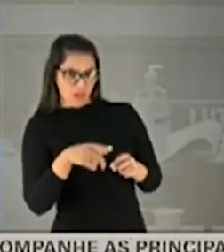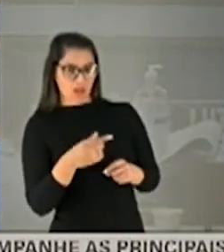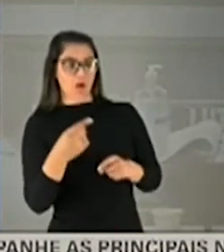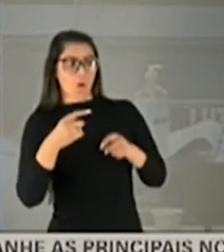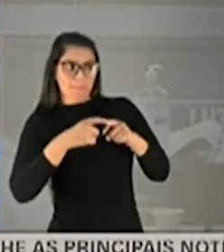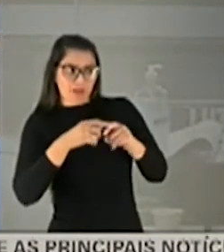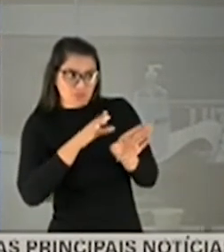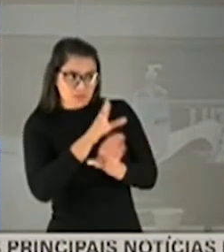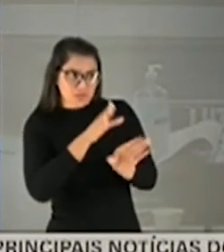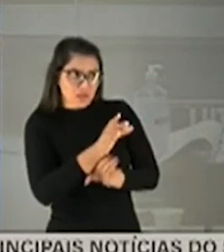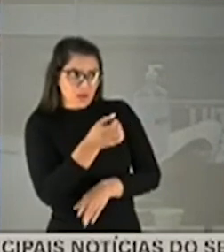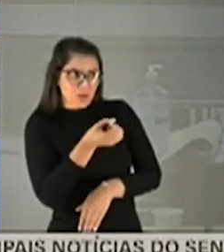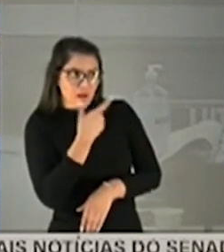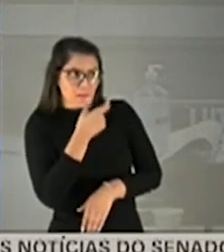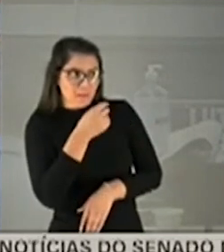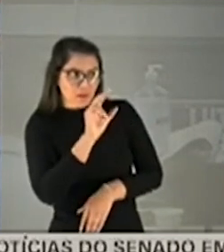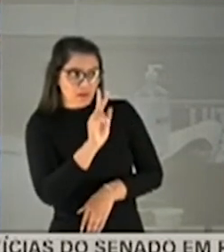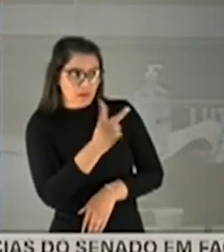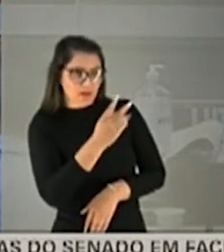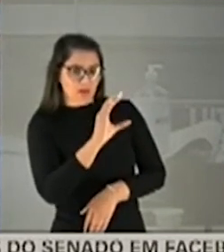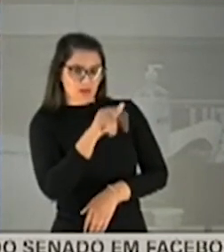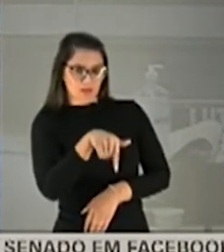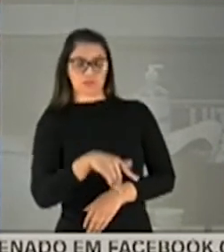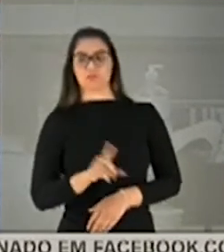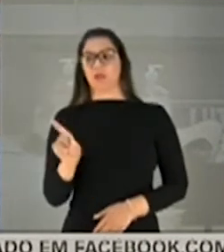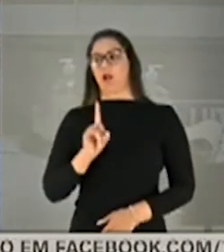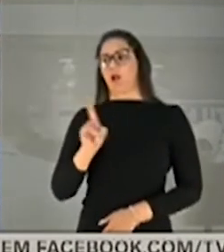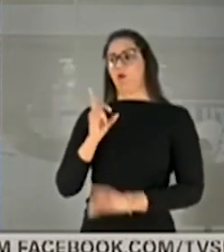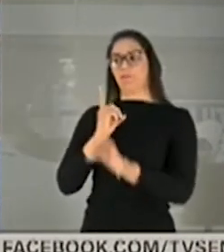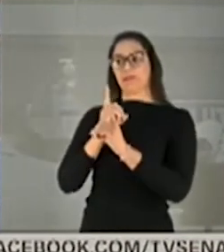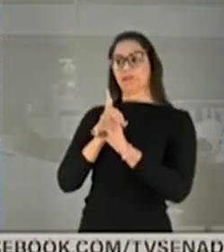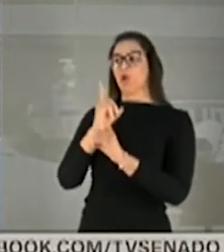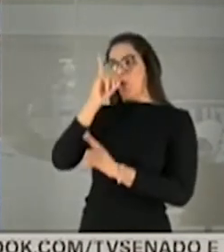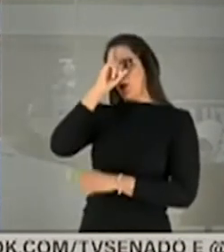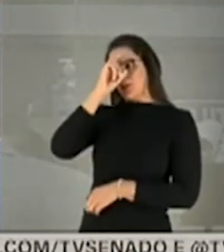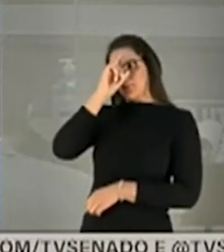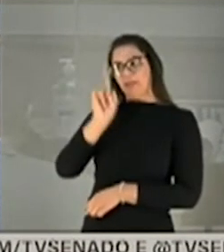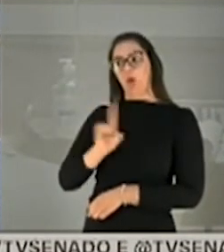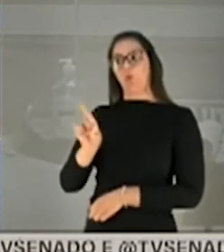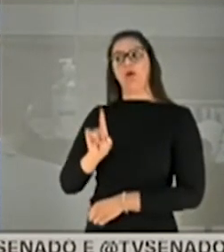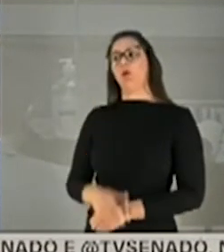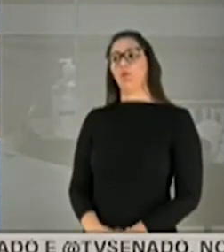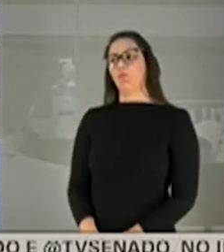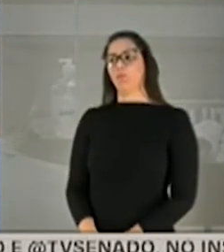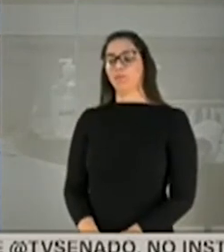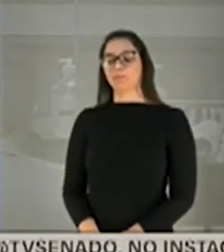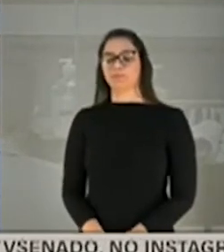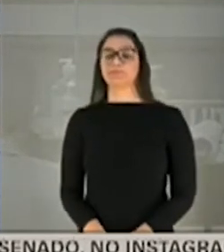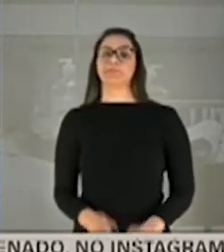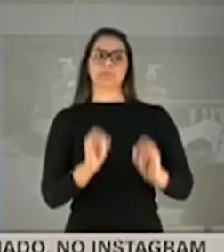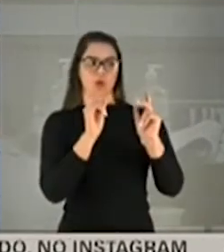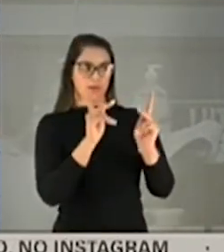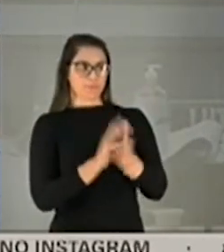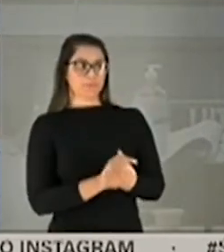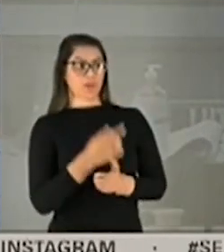estavam lhe atendendo? Não, os que me atenderam no hospital, não. Pois é, mas o senhor... Veja bem, não, eu sei, tudo bem. O senhor